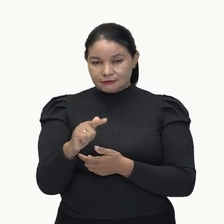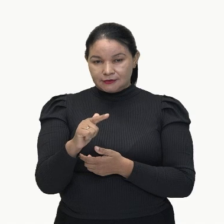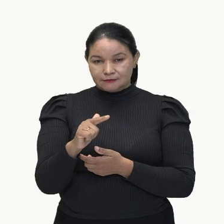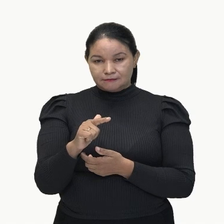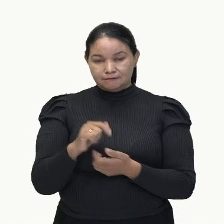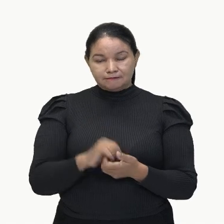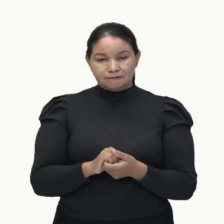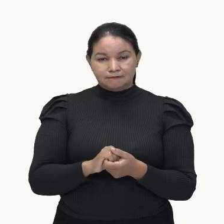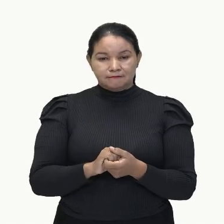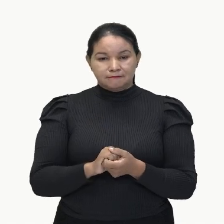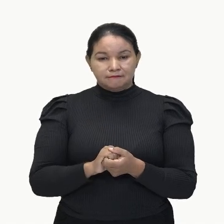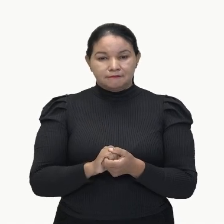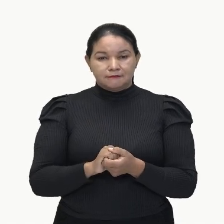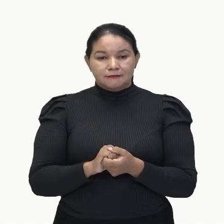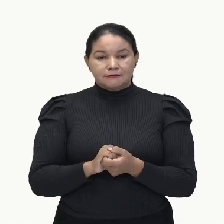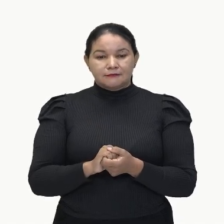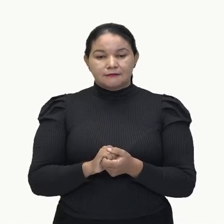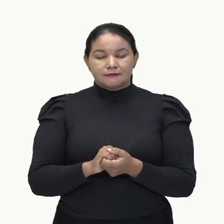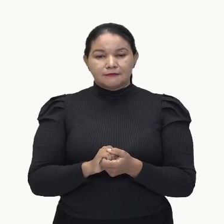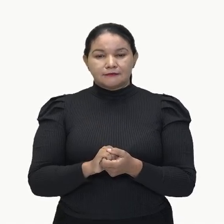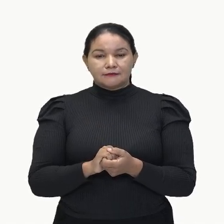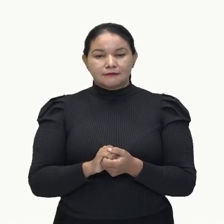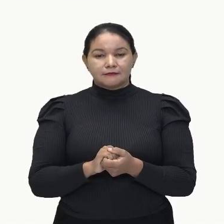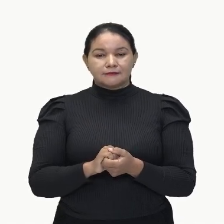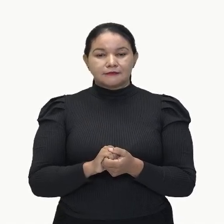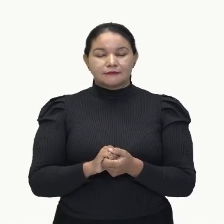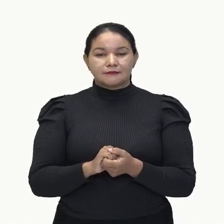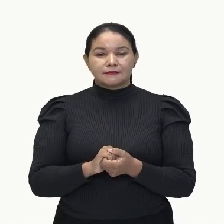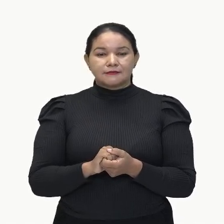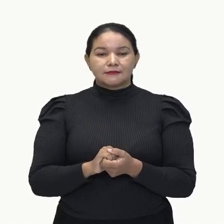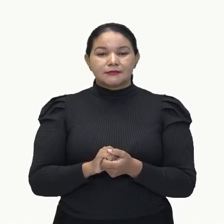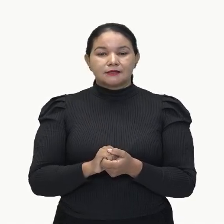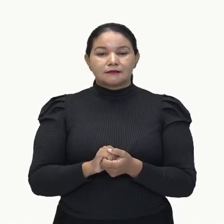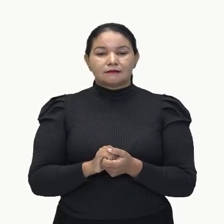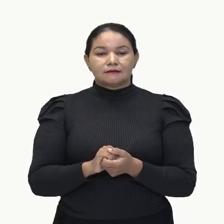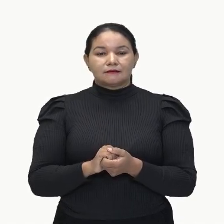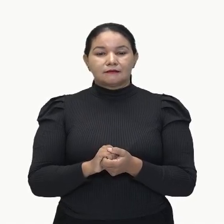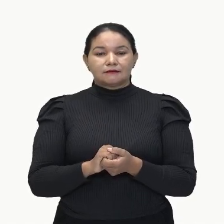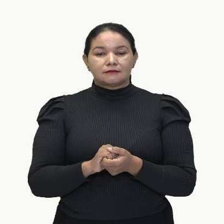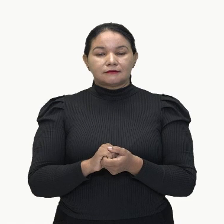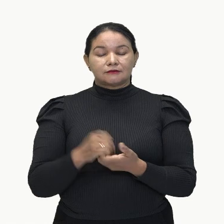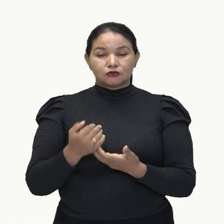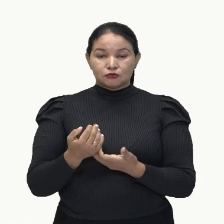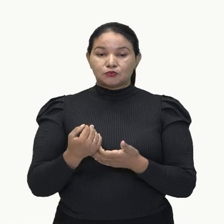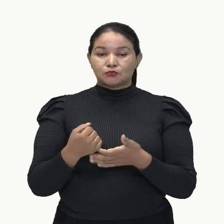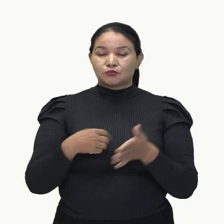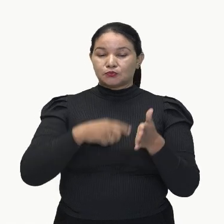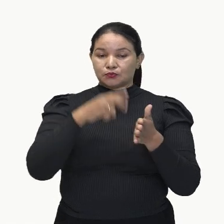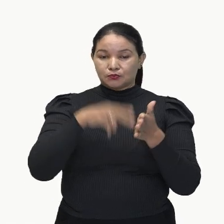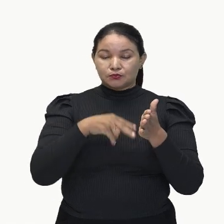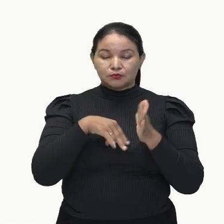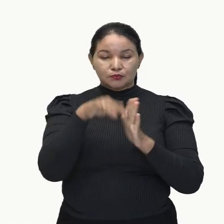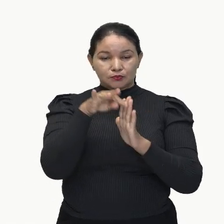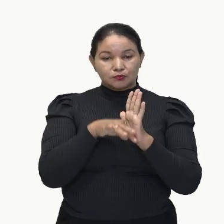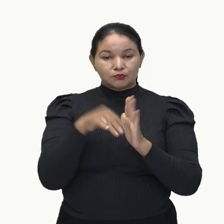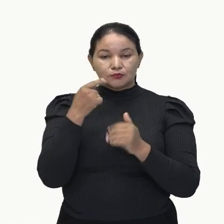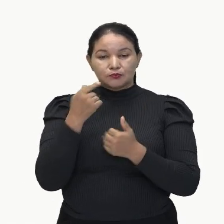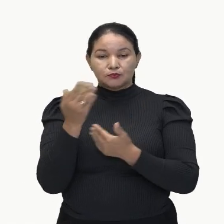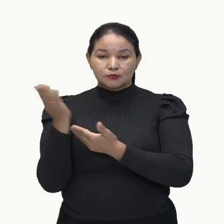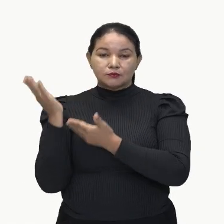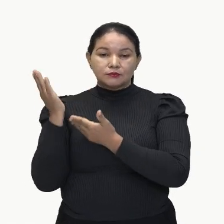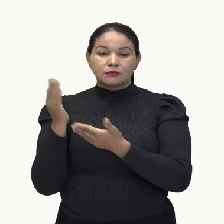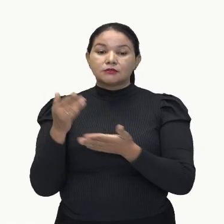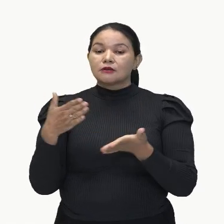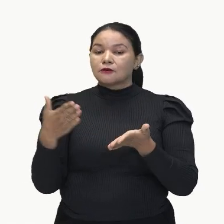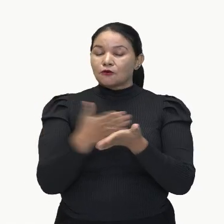nos fijamos em qualqu texto podríamos desir que um grand porcent de palabras de sílabas